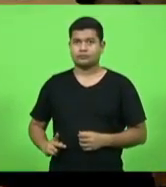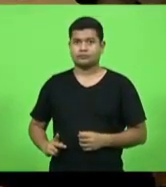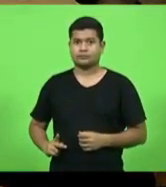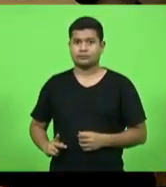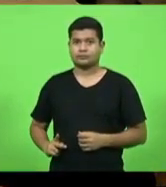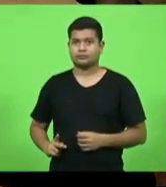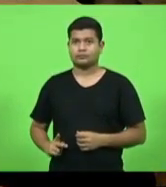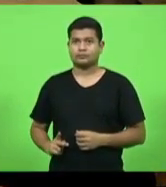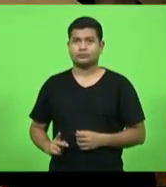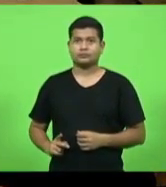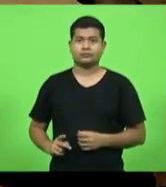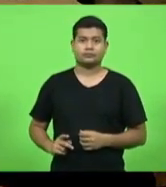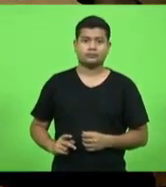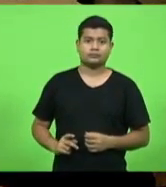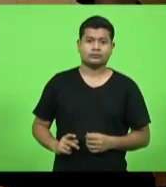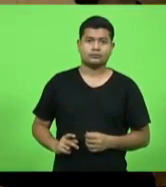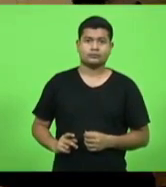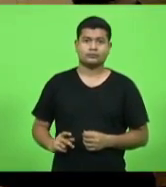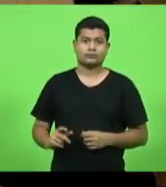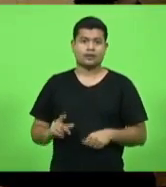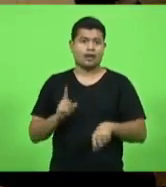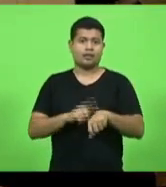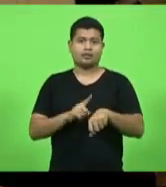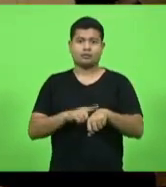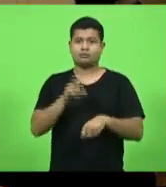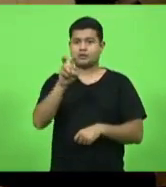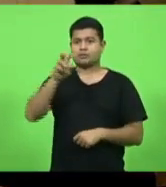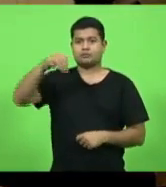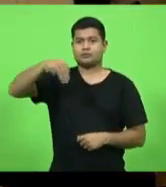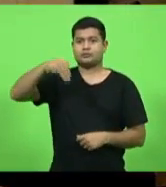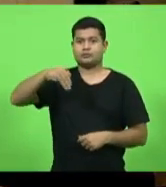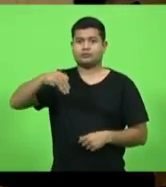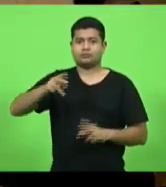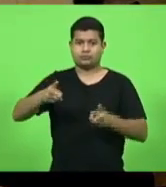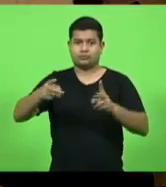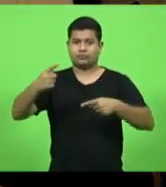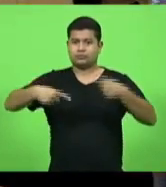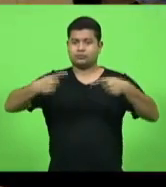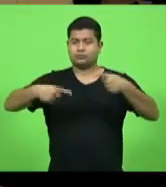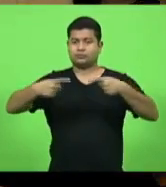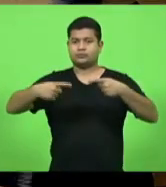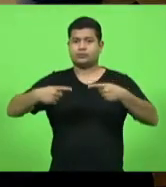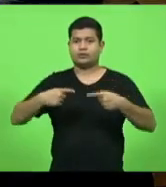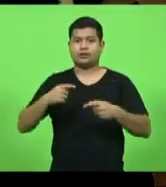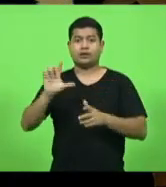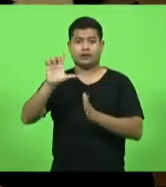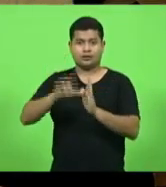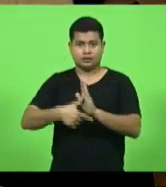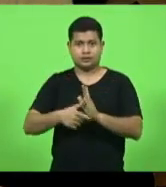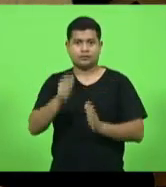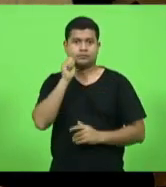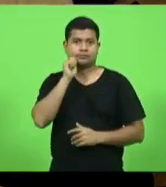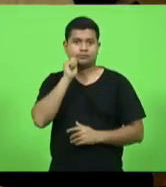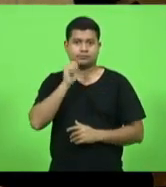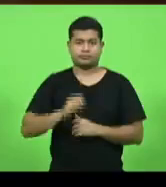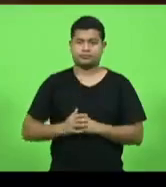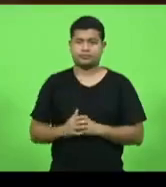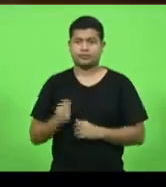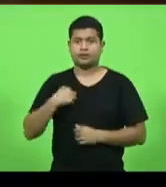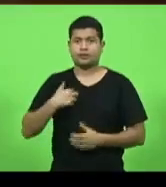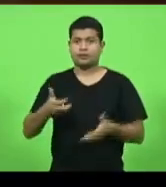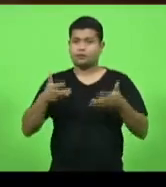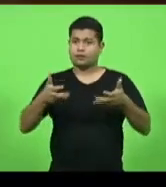A deputada Luciana Carminar tem 5 minutos ainda, a matéria está em discussão. Depois, na sequência, a deputada Ana Campagnolo. Então, eu